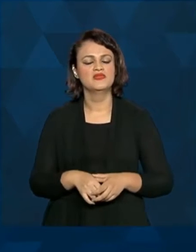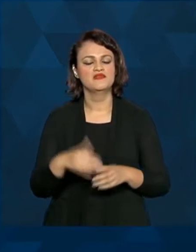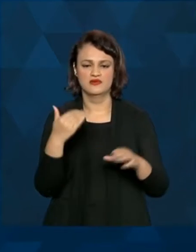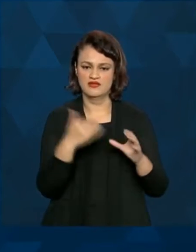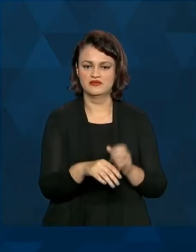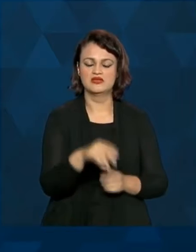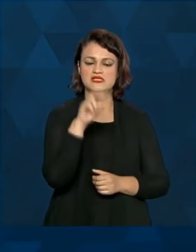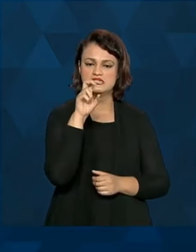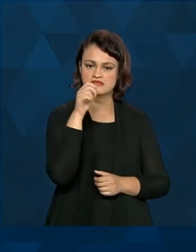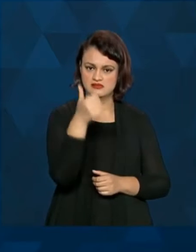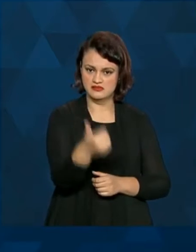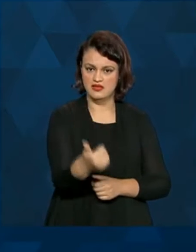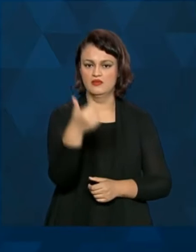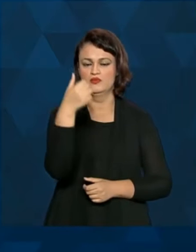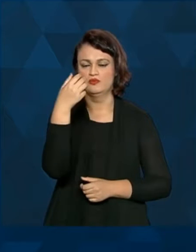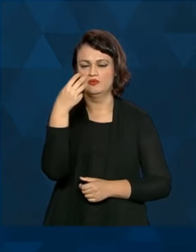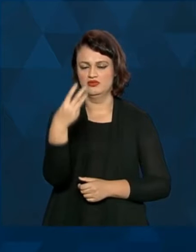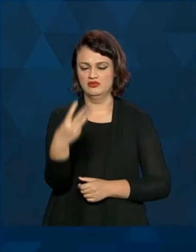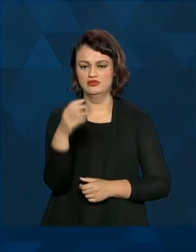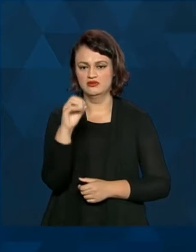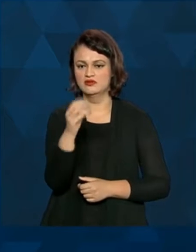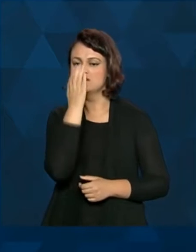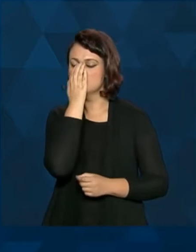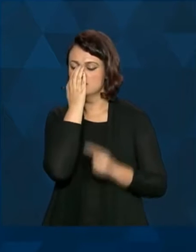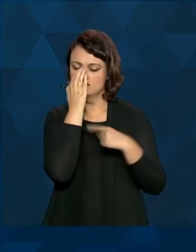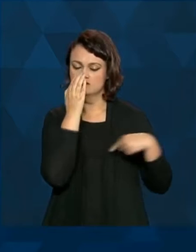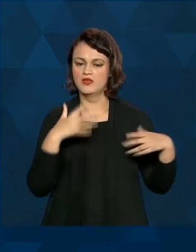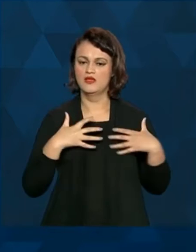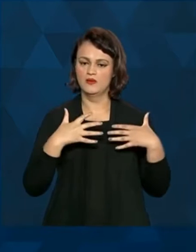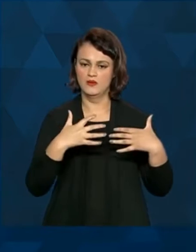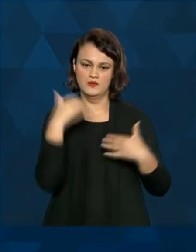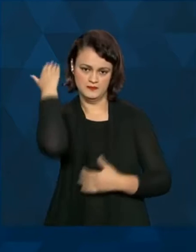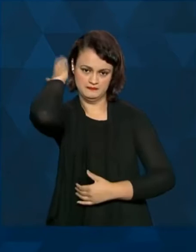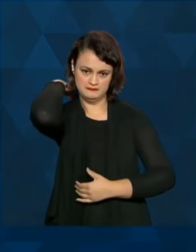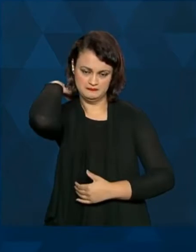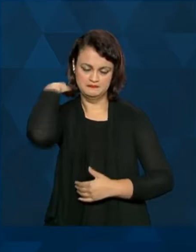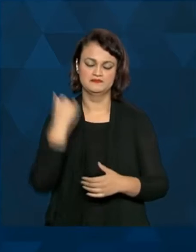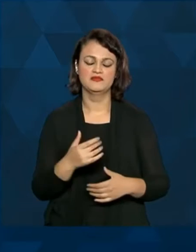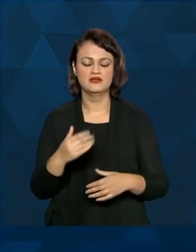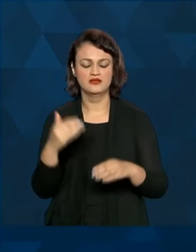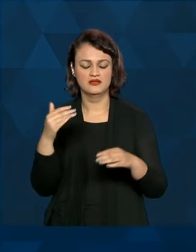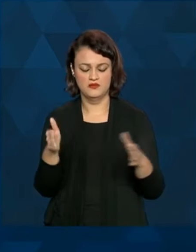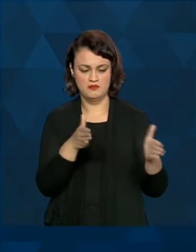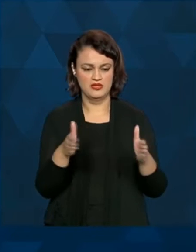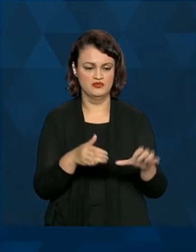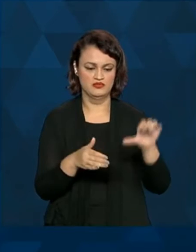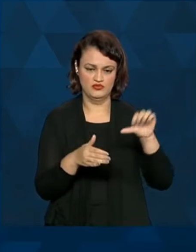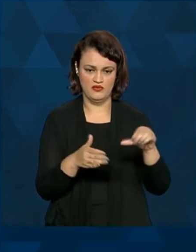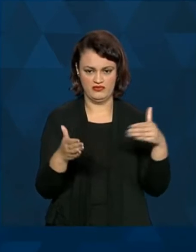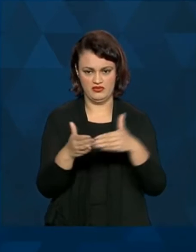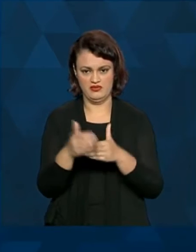repassados 130 ventiladores pulmonares, os quais foram entregues entre 9 e 15 de